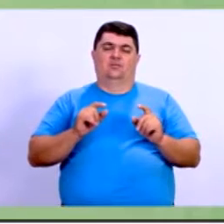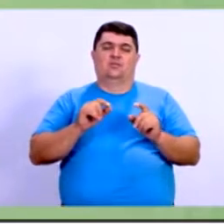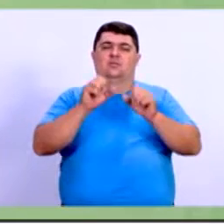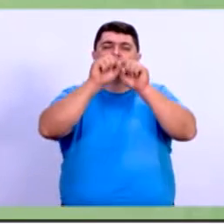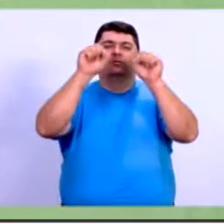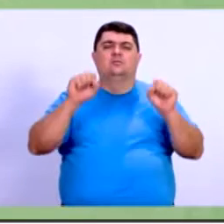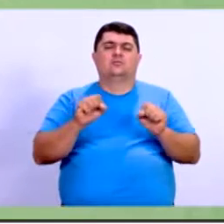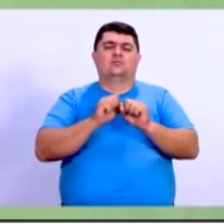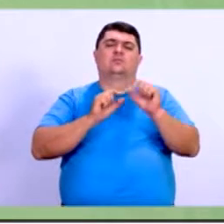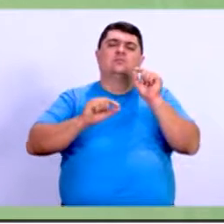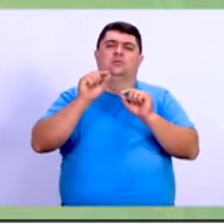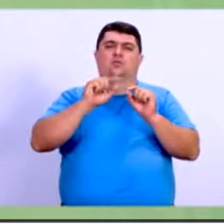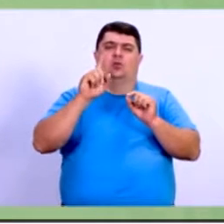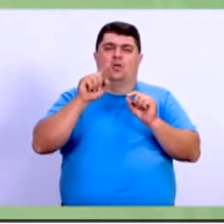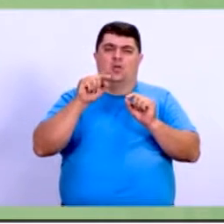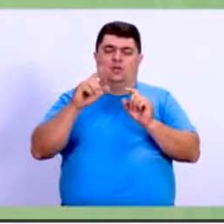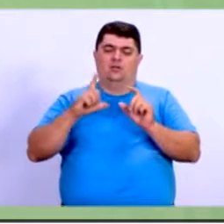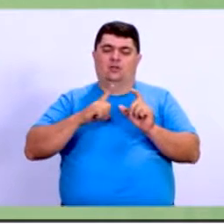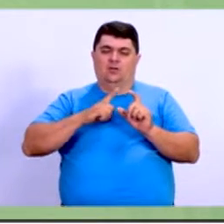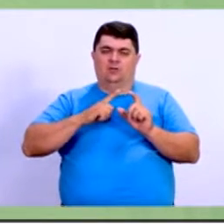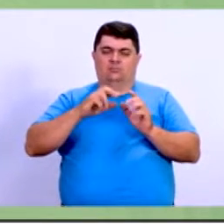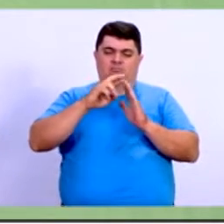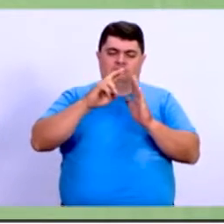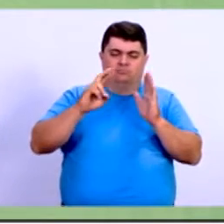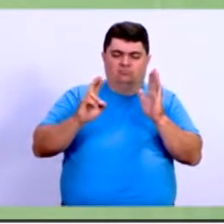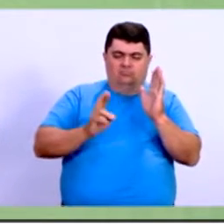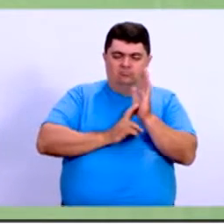integração e relaciono regras,